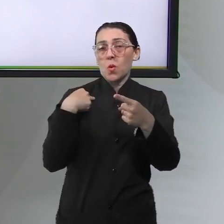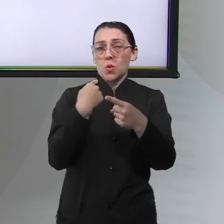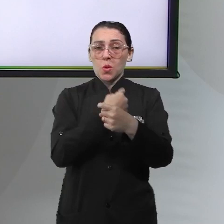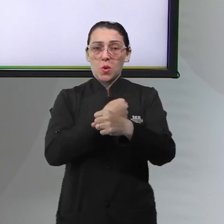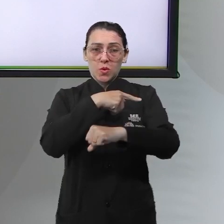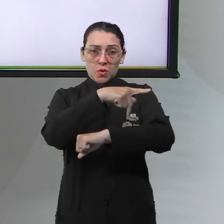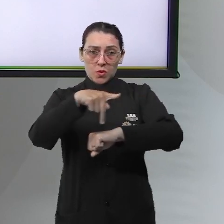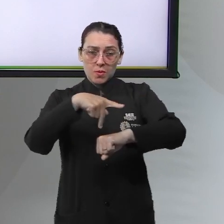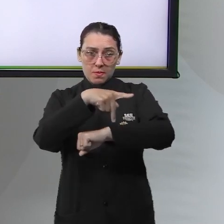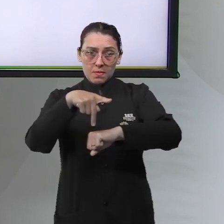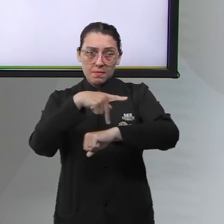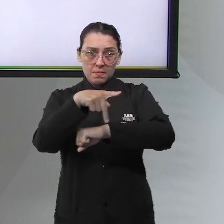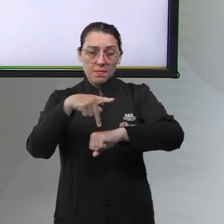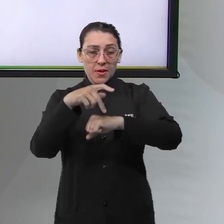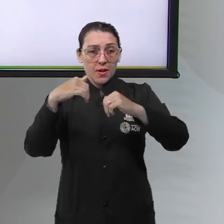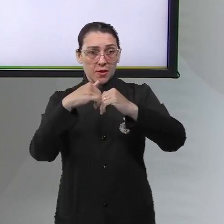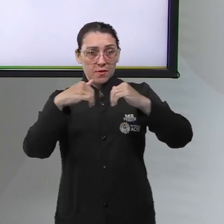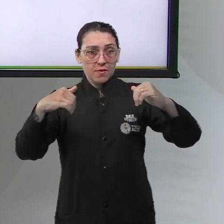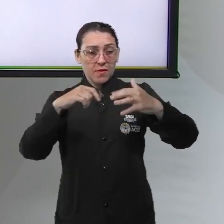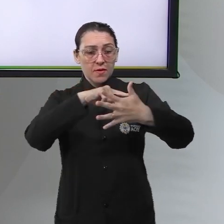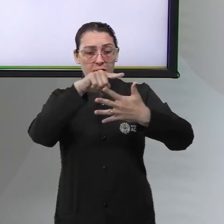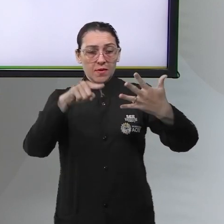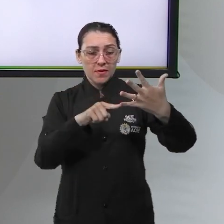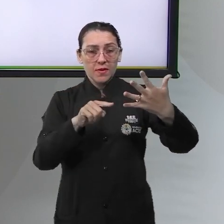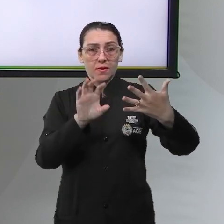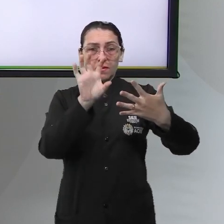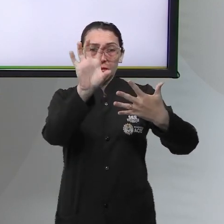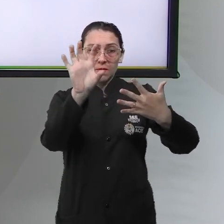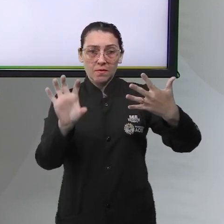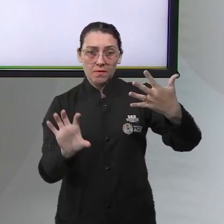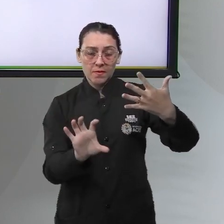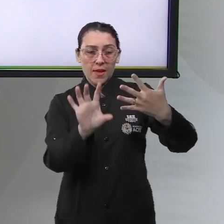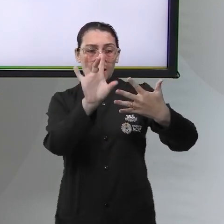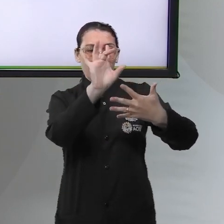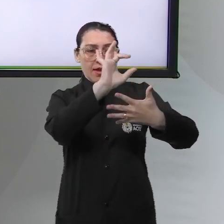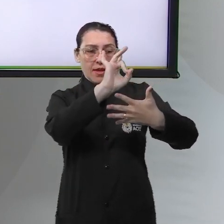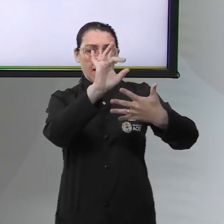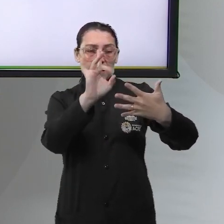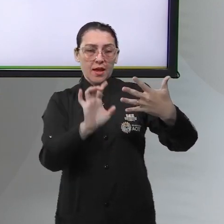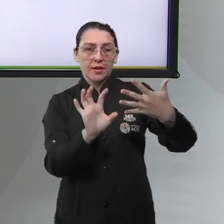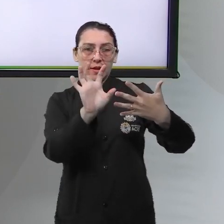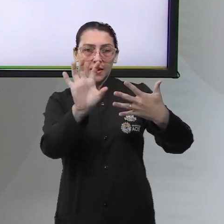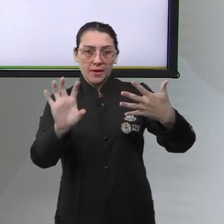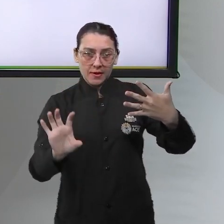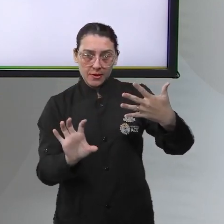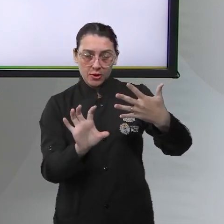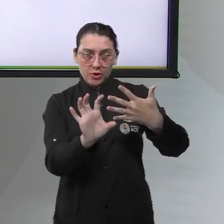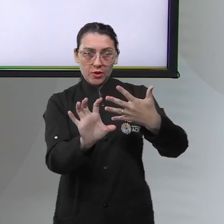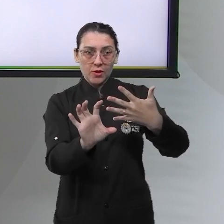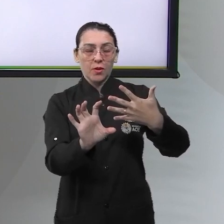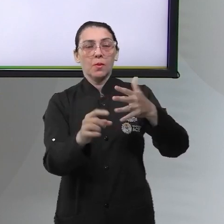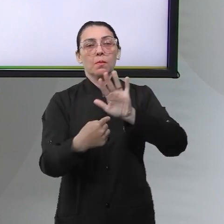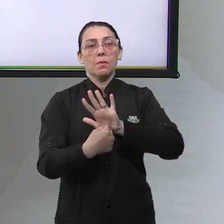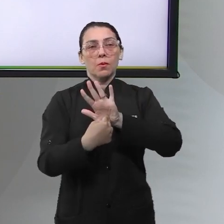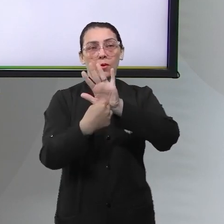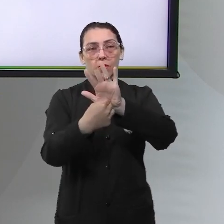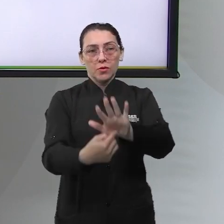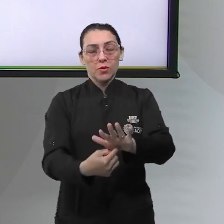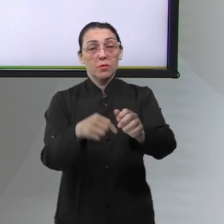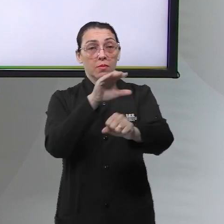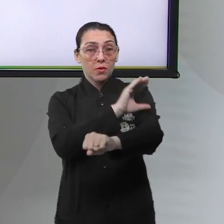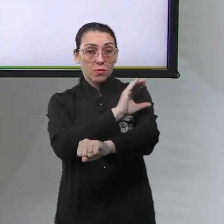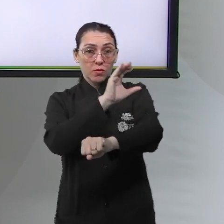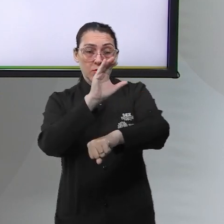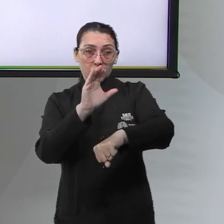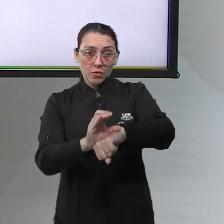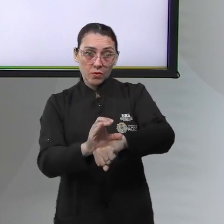país, territorialmente, ele está dividido em 5 regiões e cada região acaba expressando uma